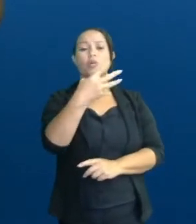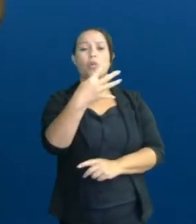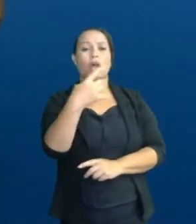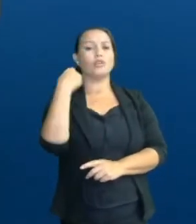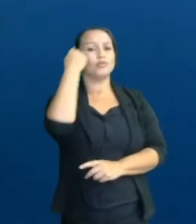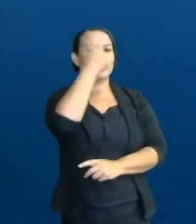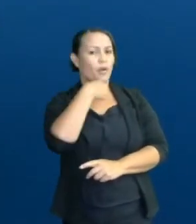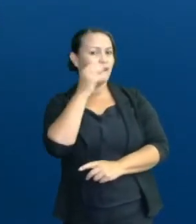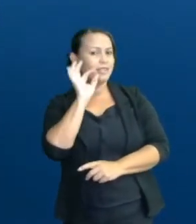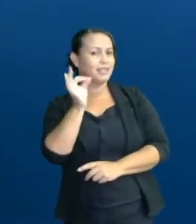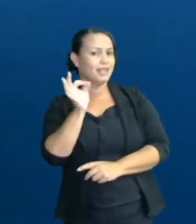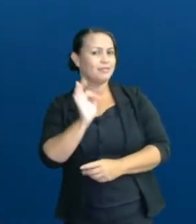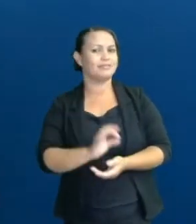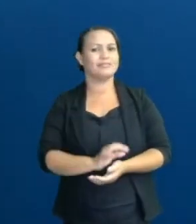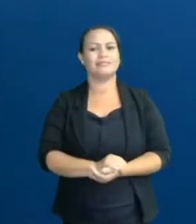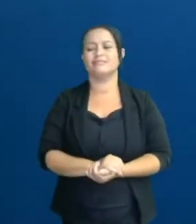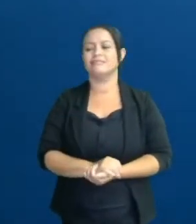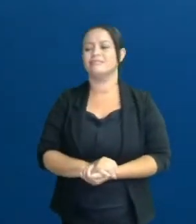horas, certo?